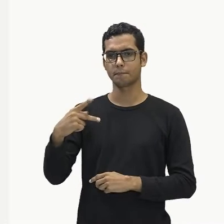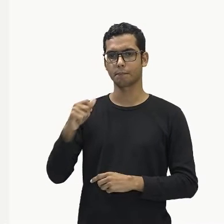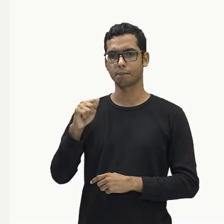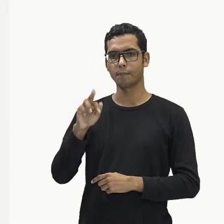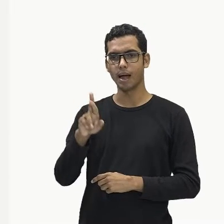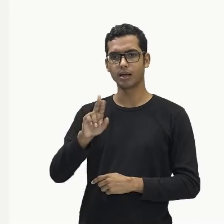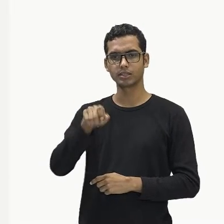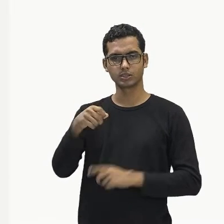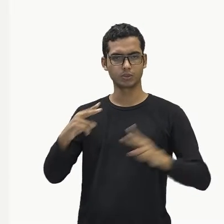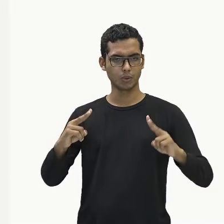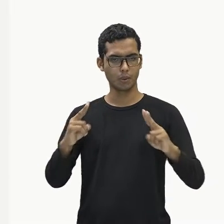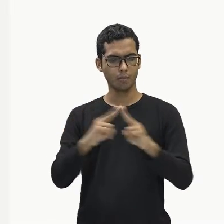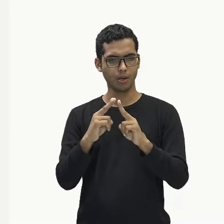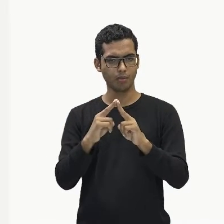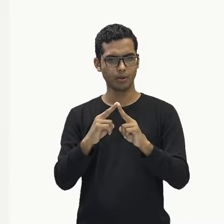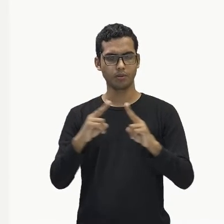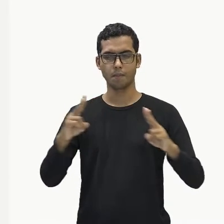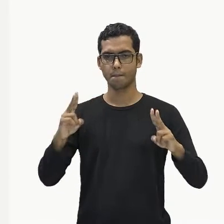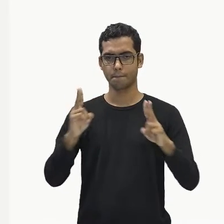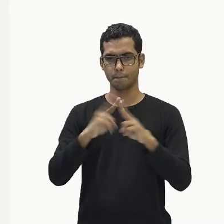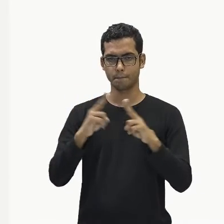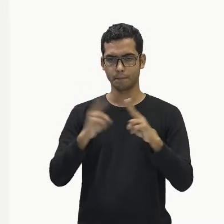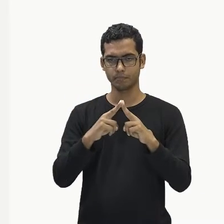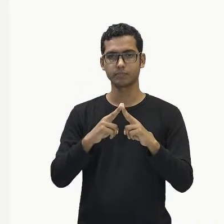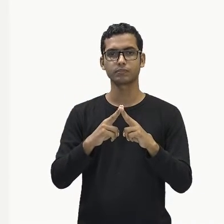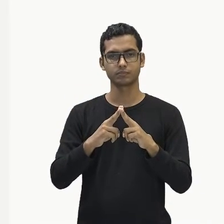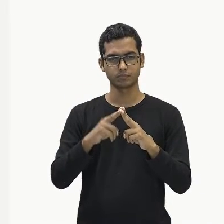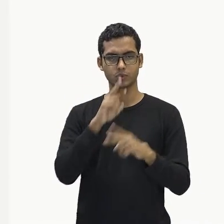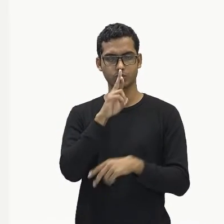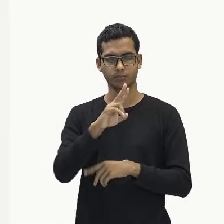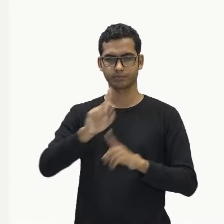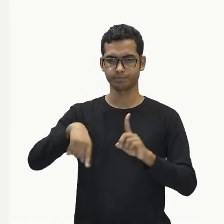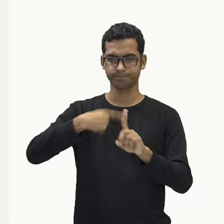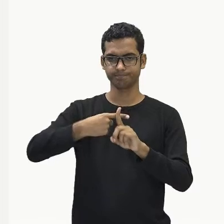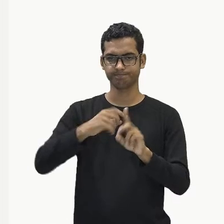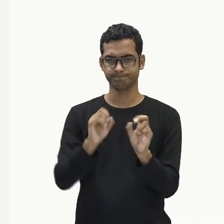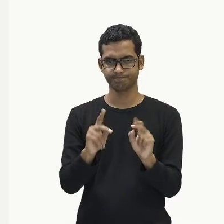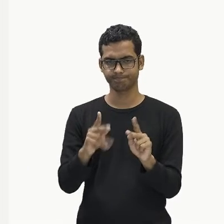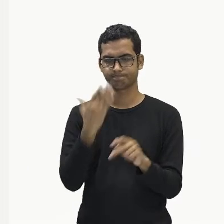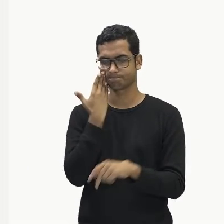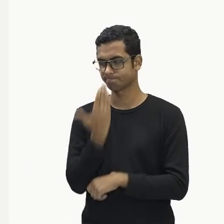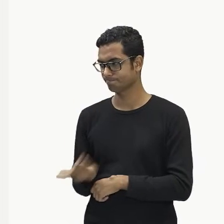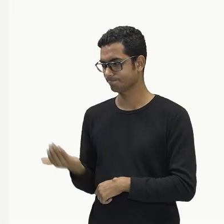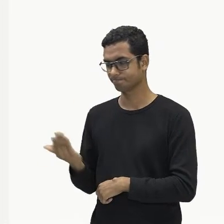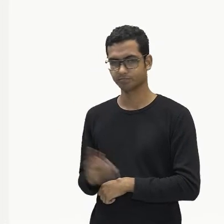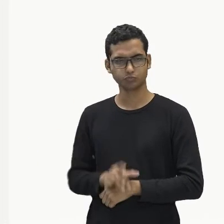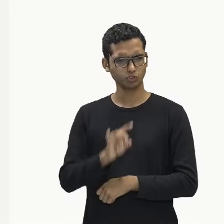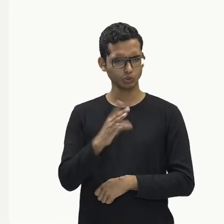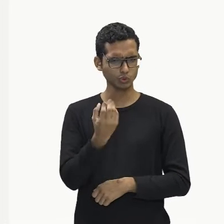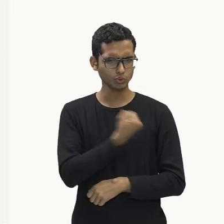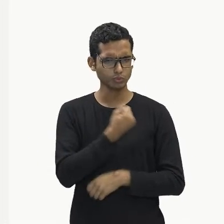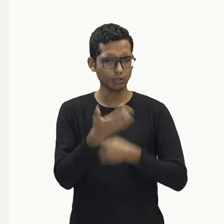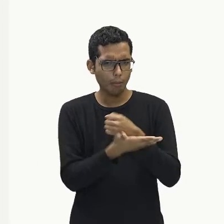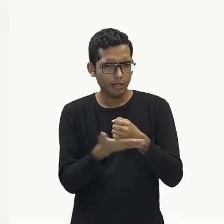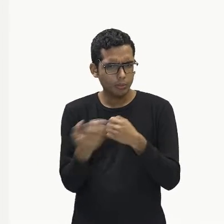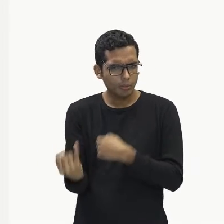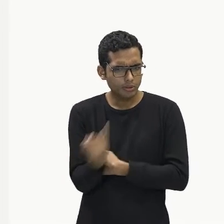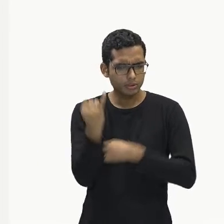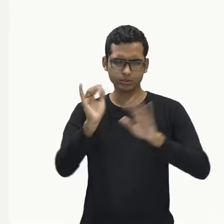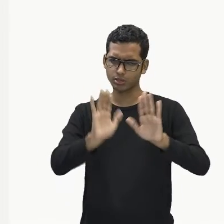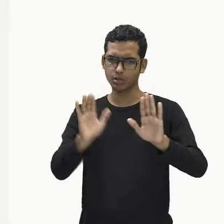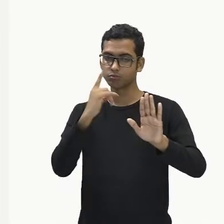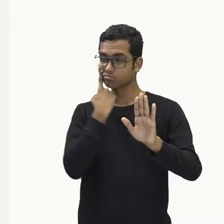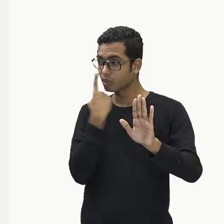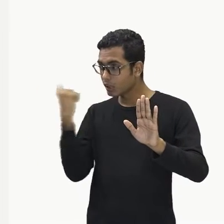vai trabalhar considerando somente o número da base. Nesse caso aqui, nós vamos observar